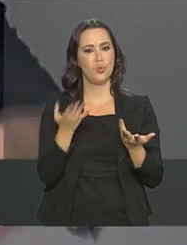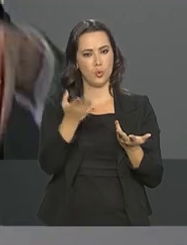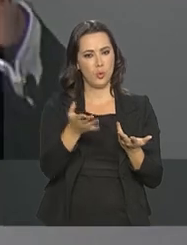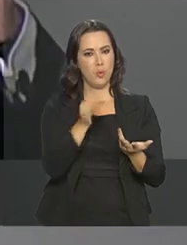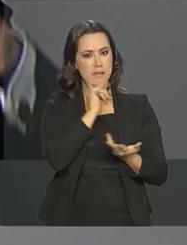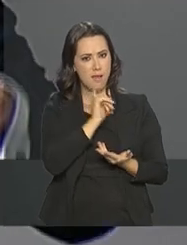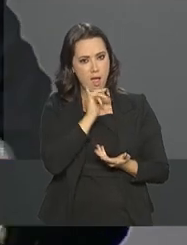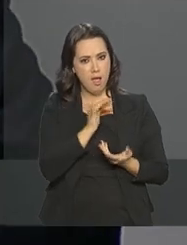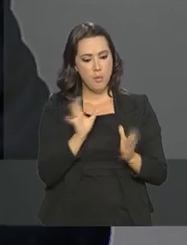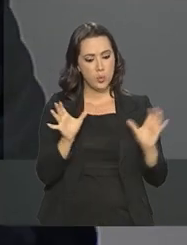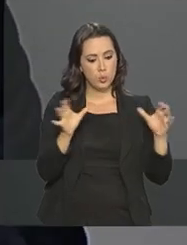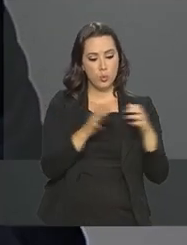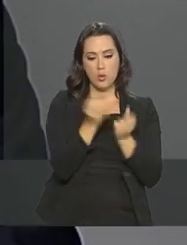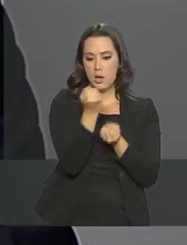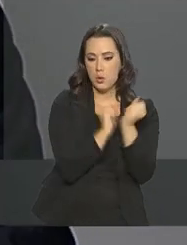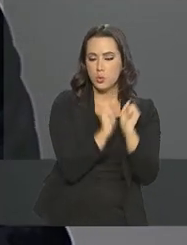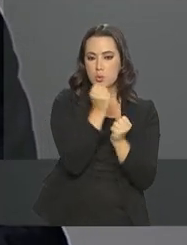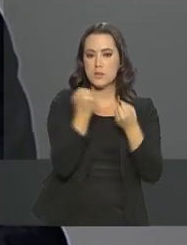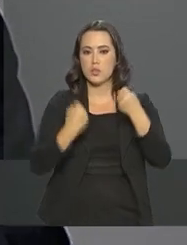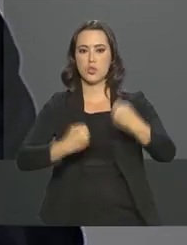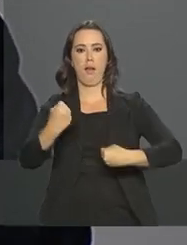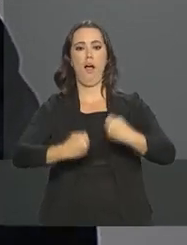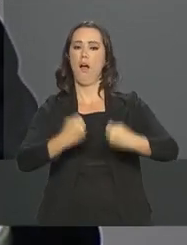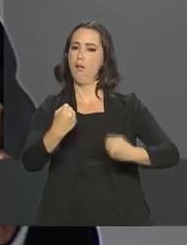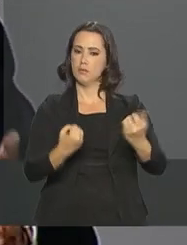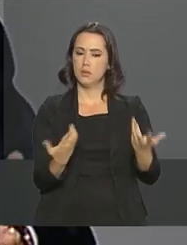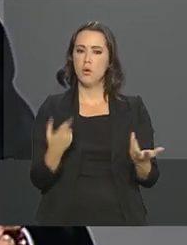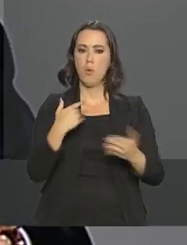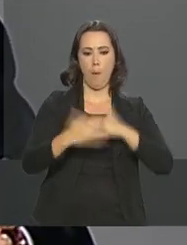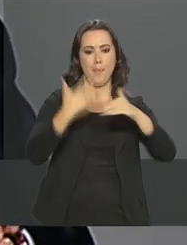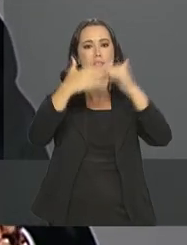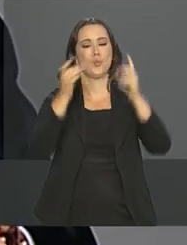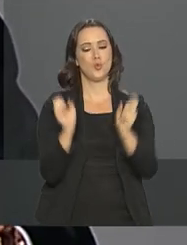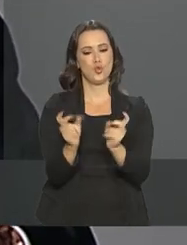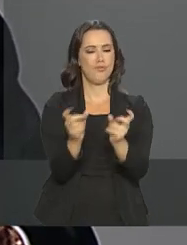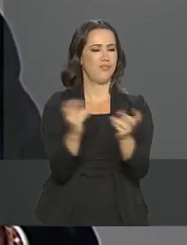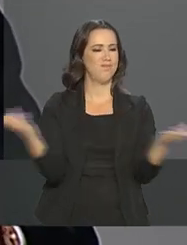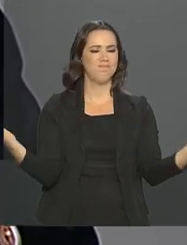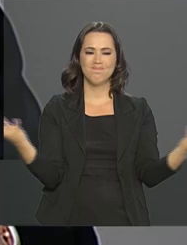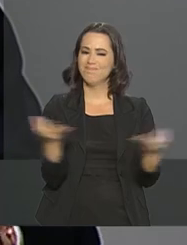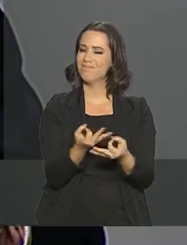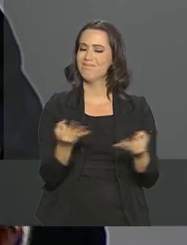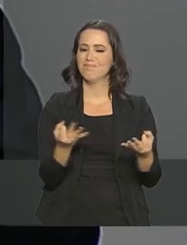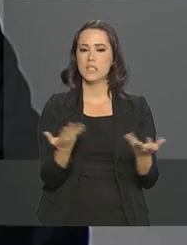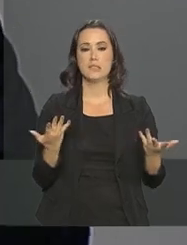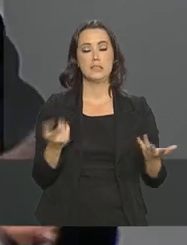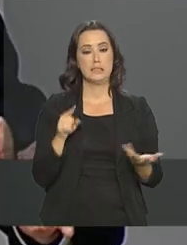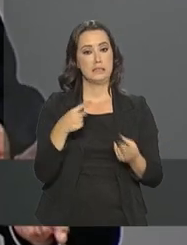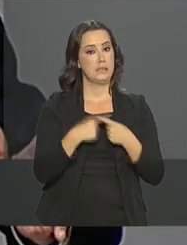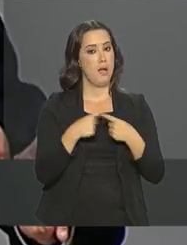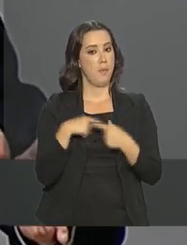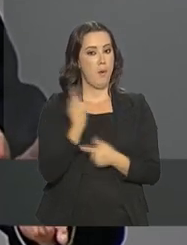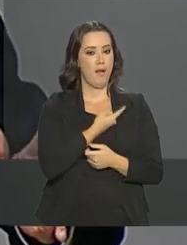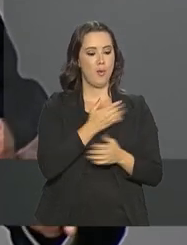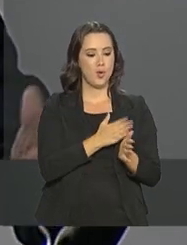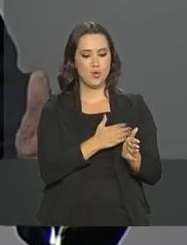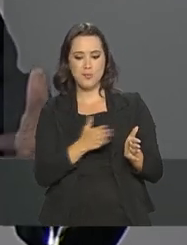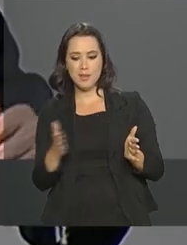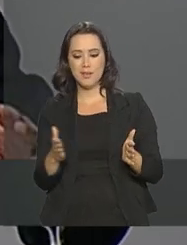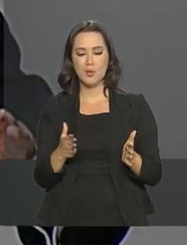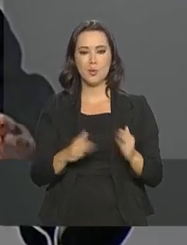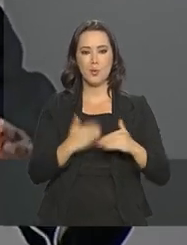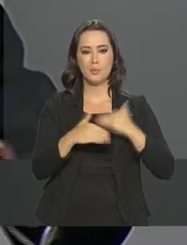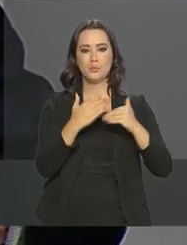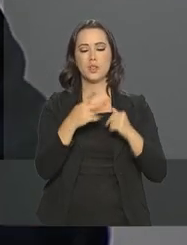aumento de vendas no setor automotivo é uma coisa extraordinária ao longo do que o nosso período e nós